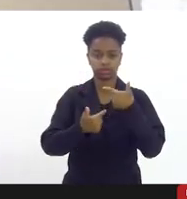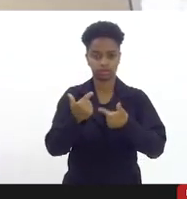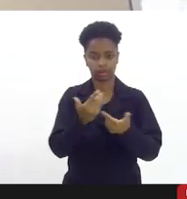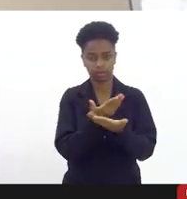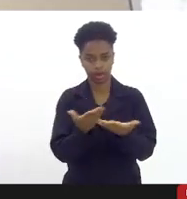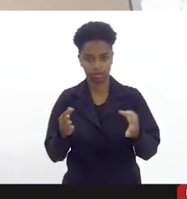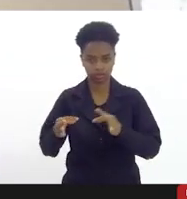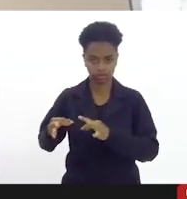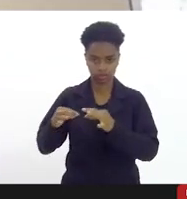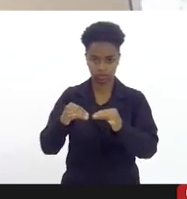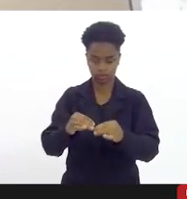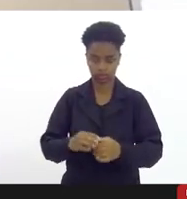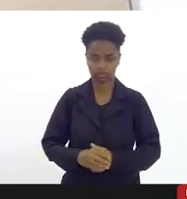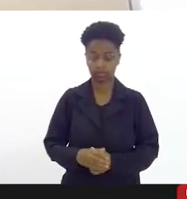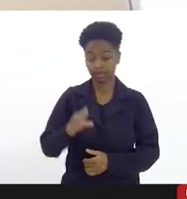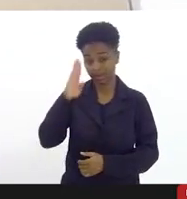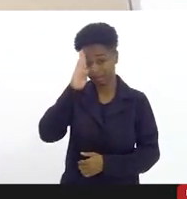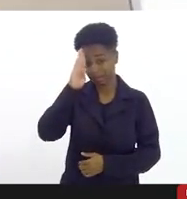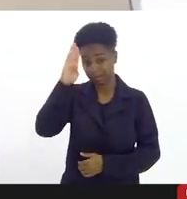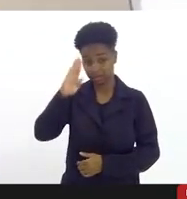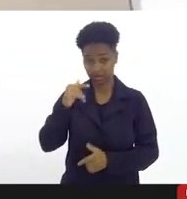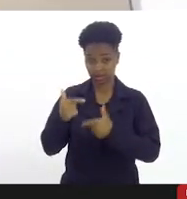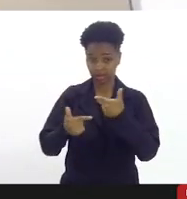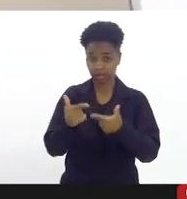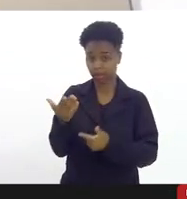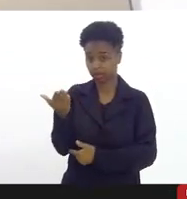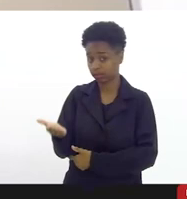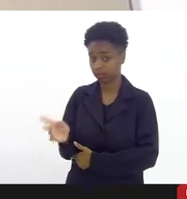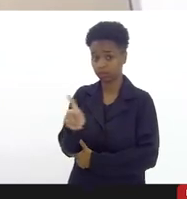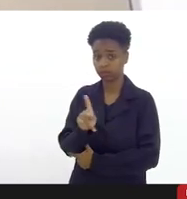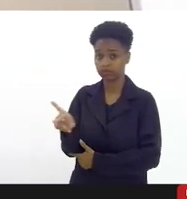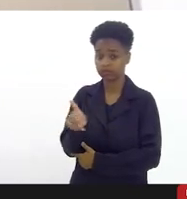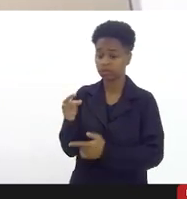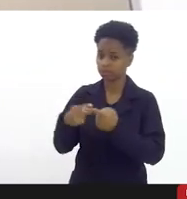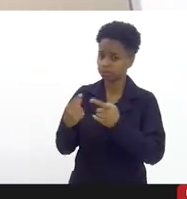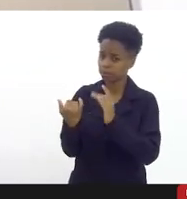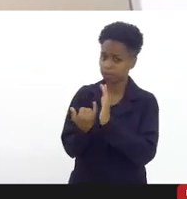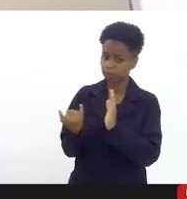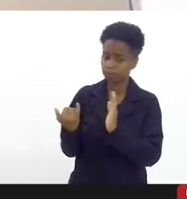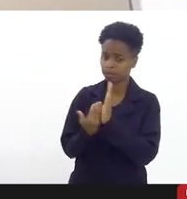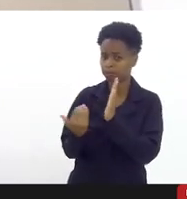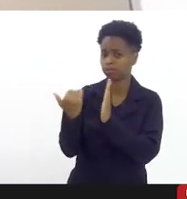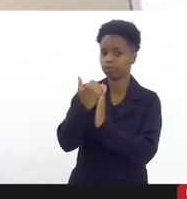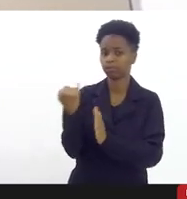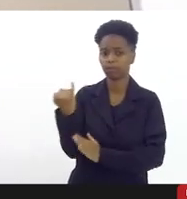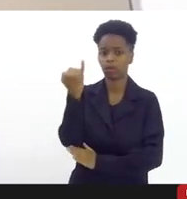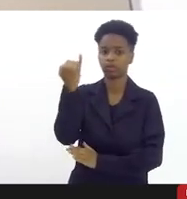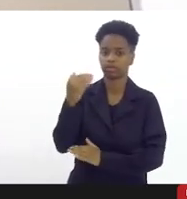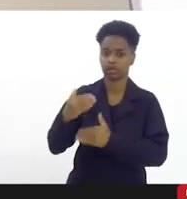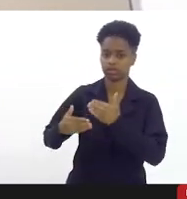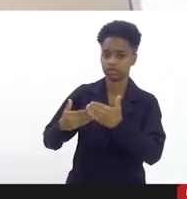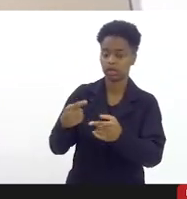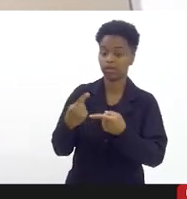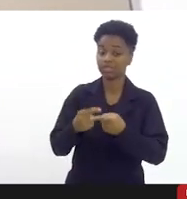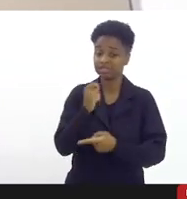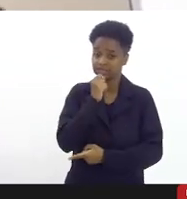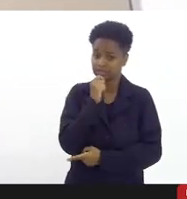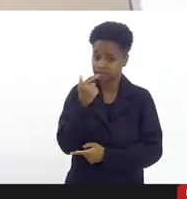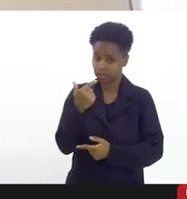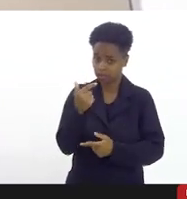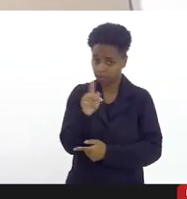nesse sentido principalmente o trabalho do professor que é extremamente importante nesse processo sem o professor